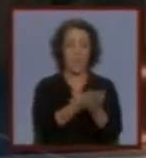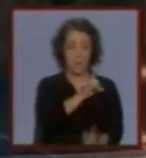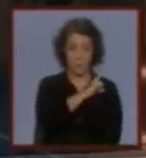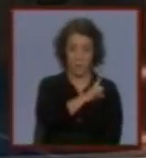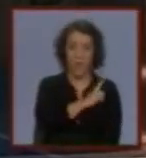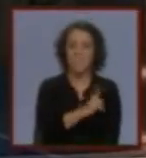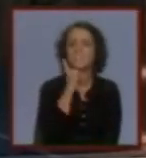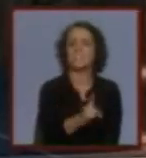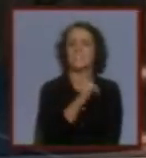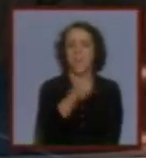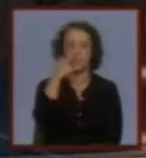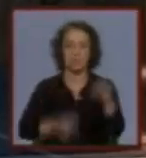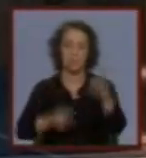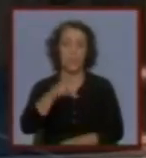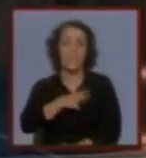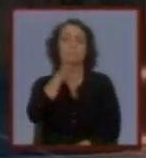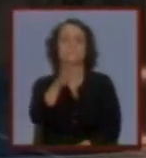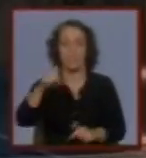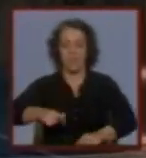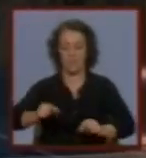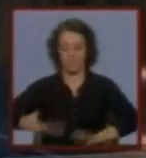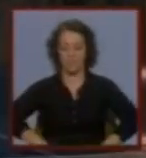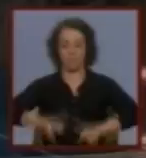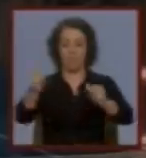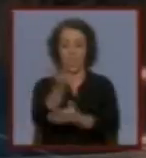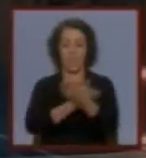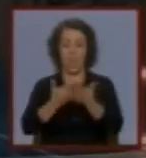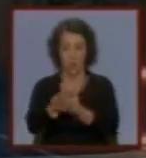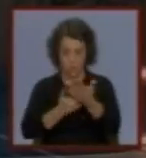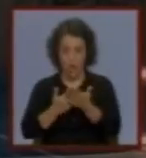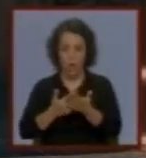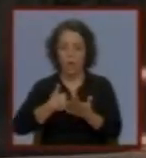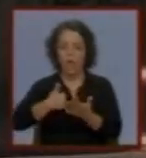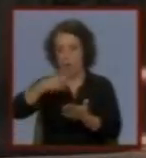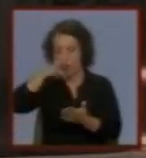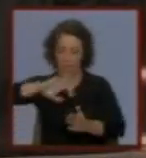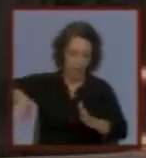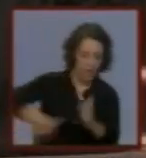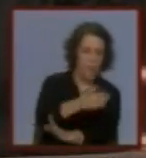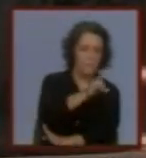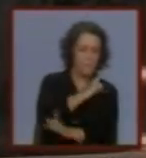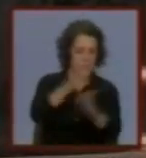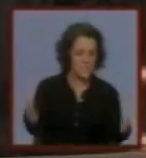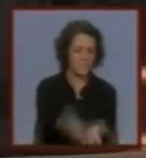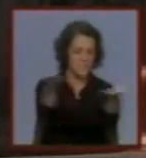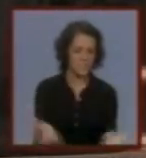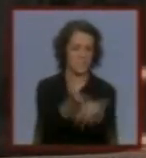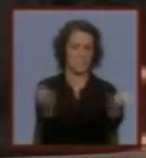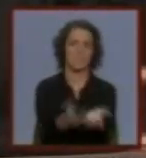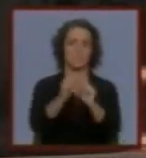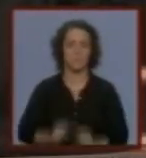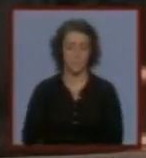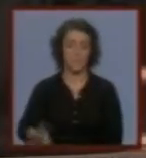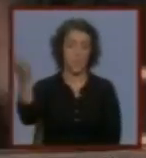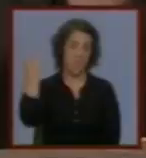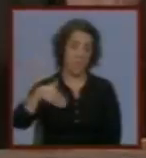o quer dizer que o nosso desenvolvimento econômico foi feito através do estímulo ao investimento privado no